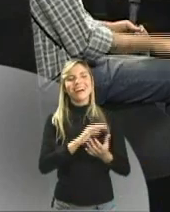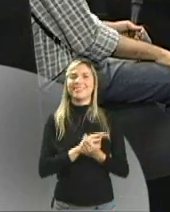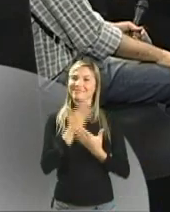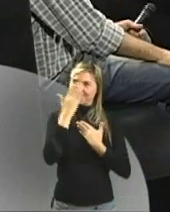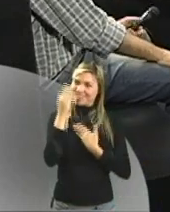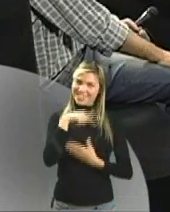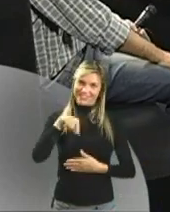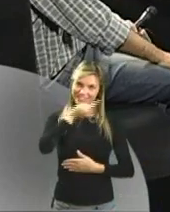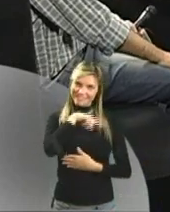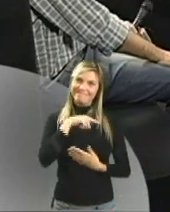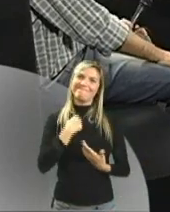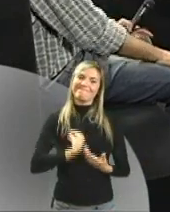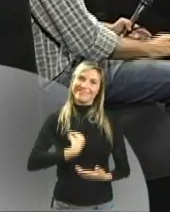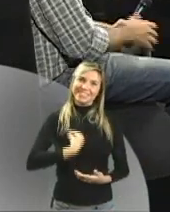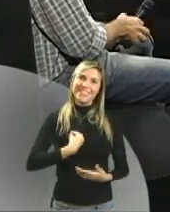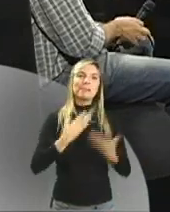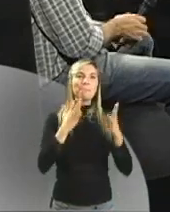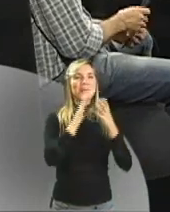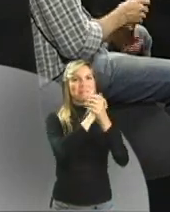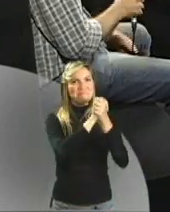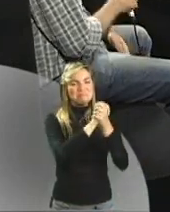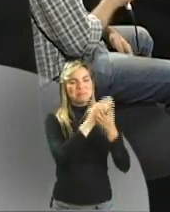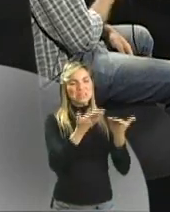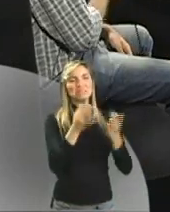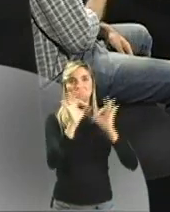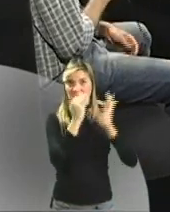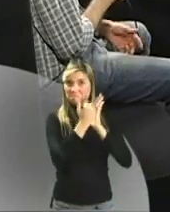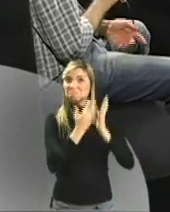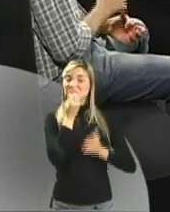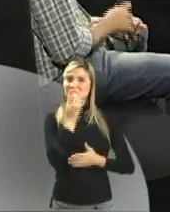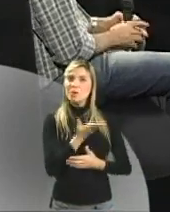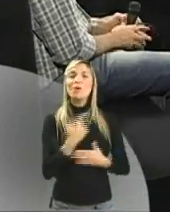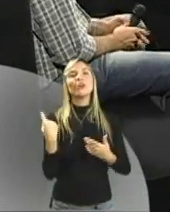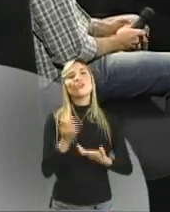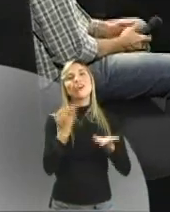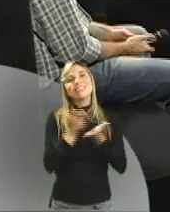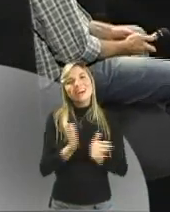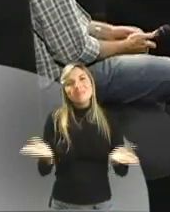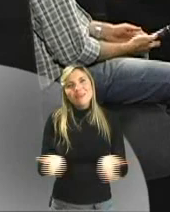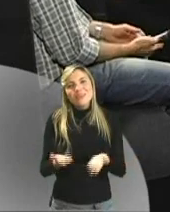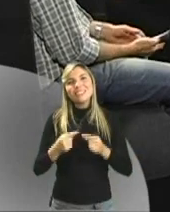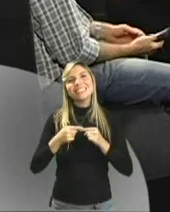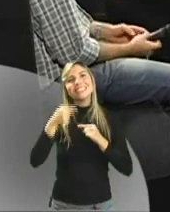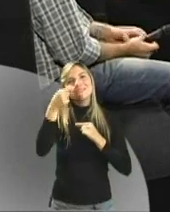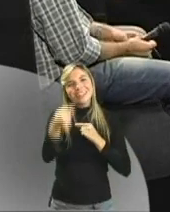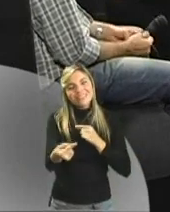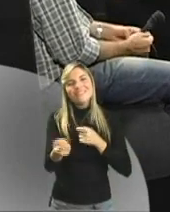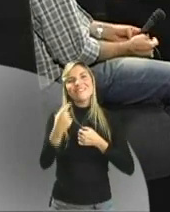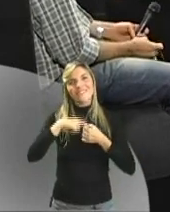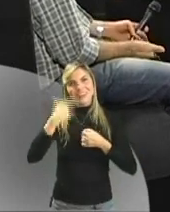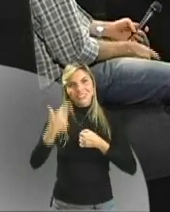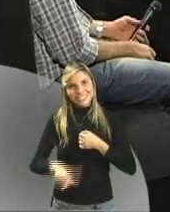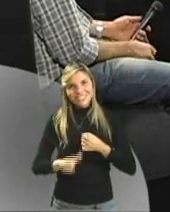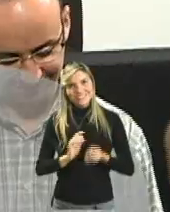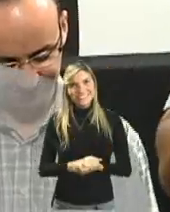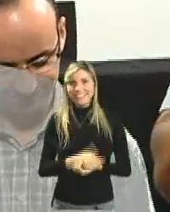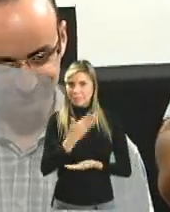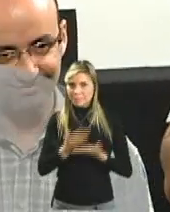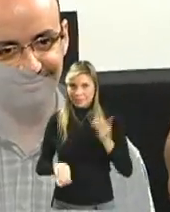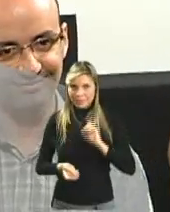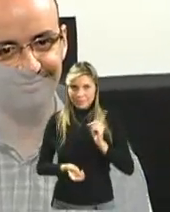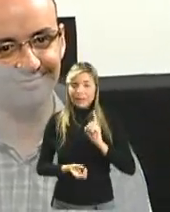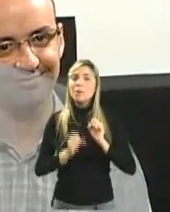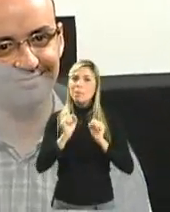obrigado, né, pela presença de vocês. Parabéns pelo projeto. E a gente termina por aqui hoje e semana que vem a gente está de